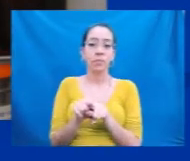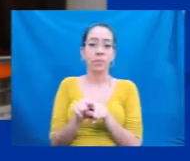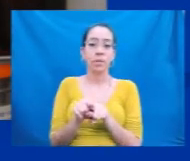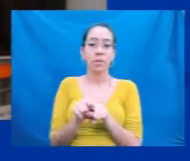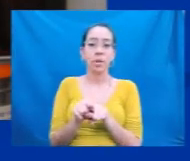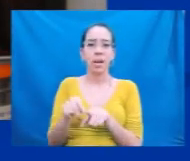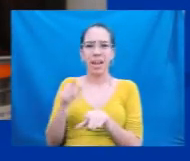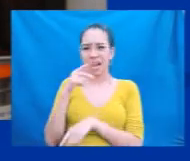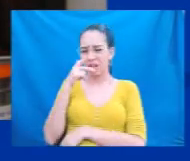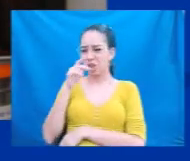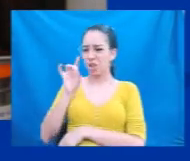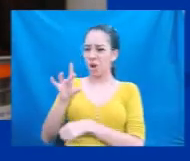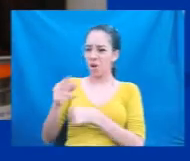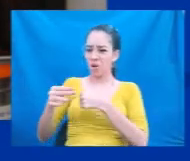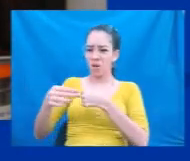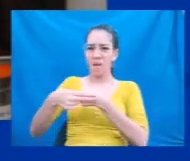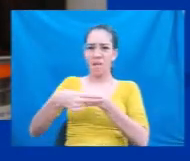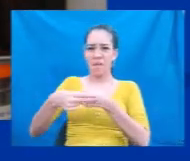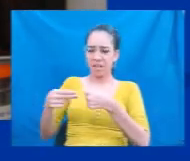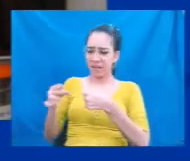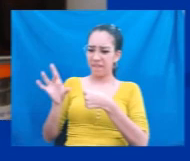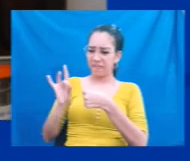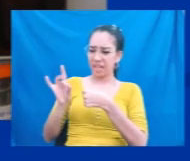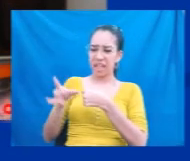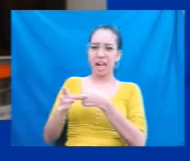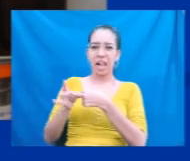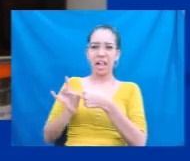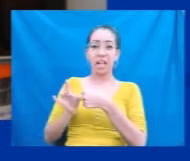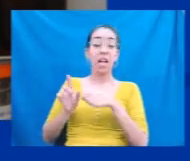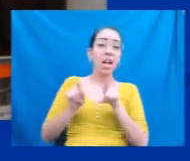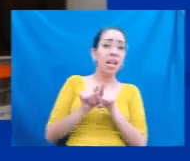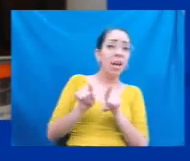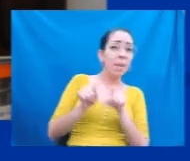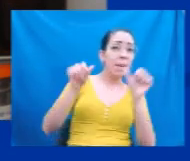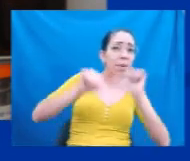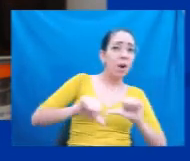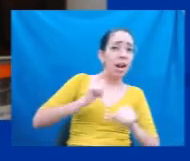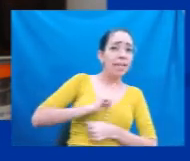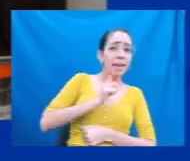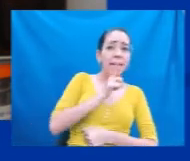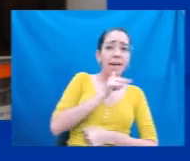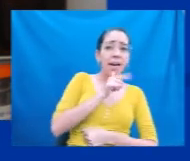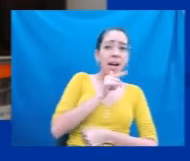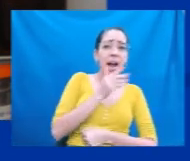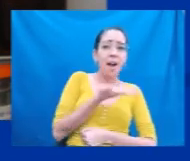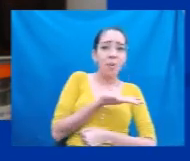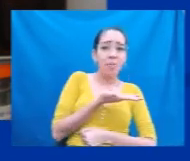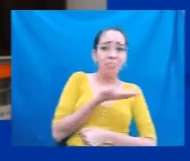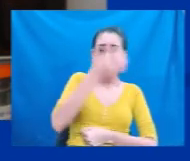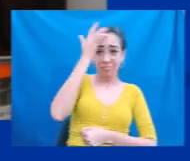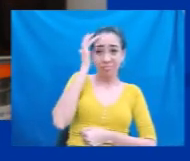Aqui como se fosse uma fita crepe, tudo errado, né? Para ser a cereja do bolo, né? O pessoal ainda bota comida, ainda bota água dentro